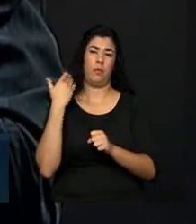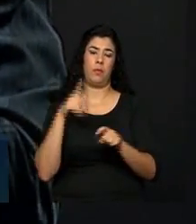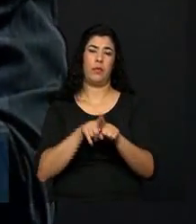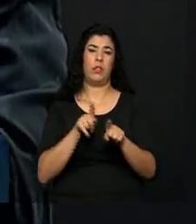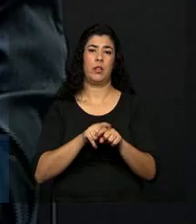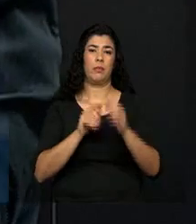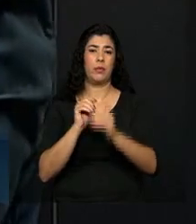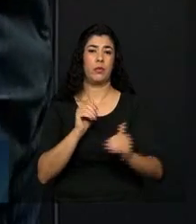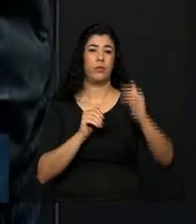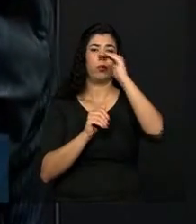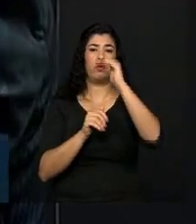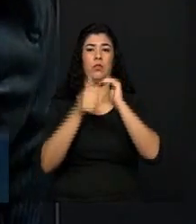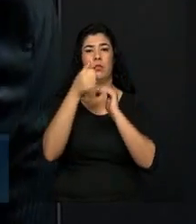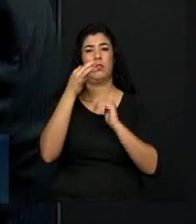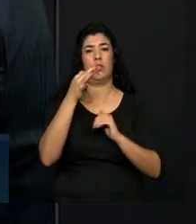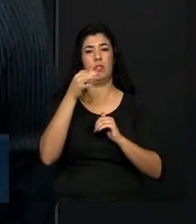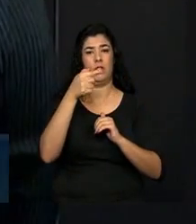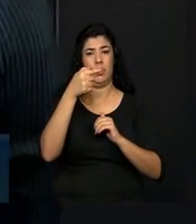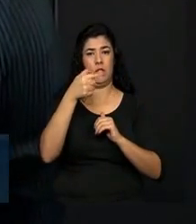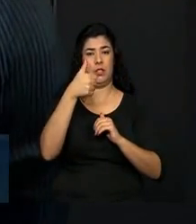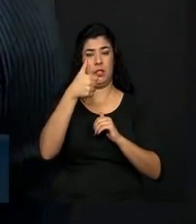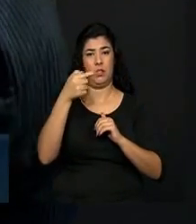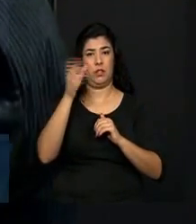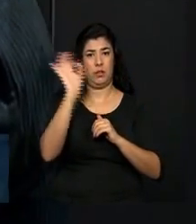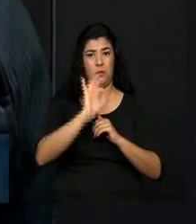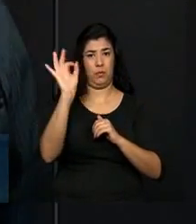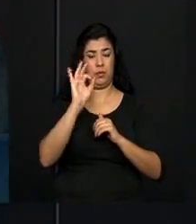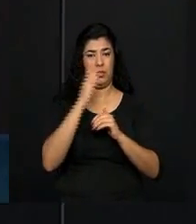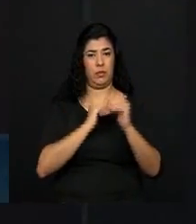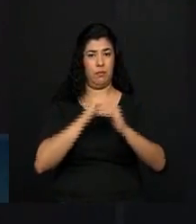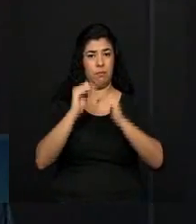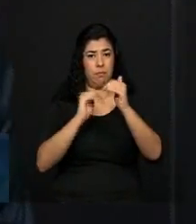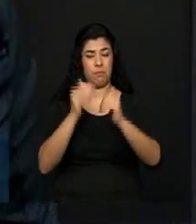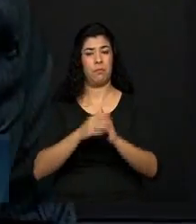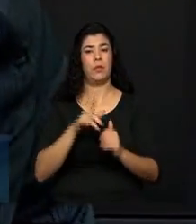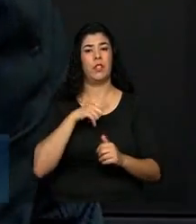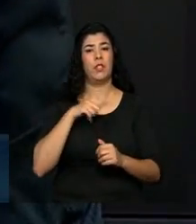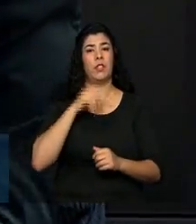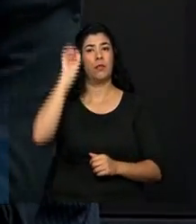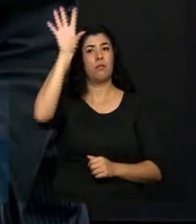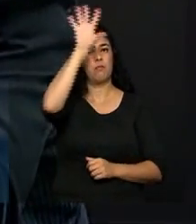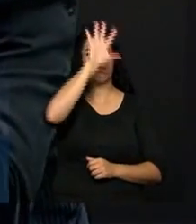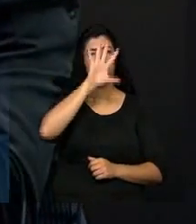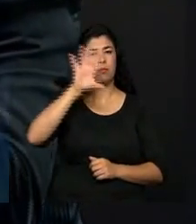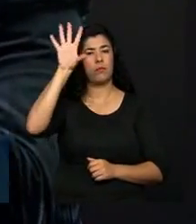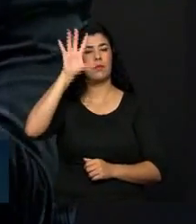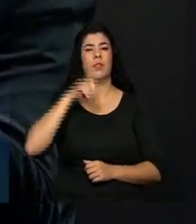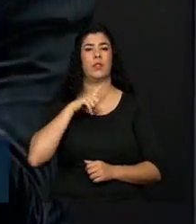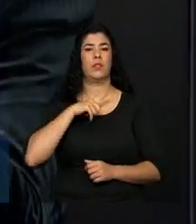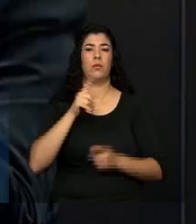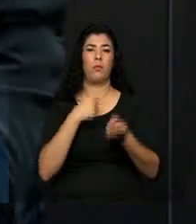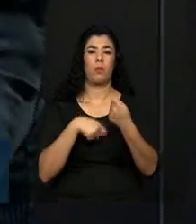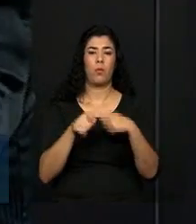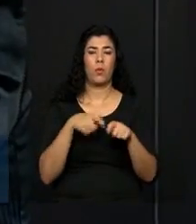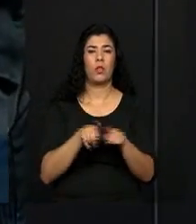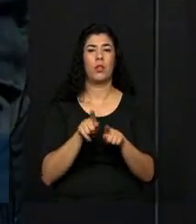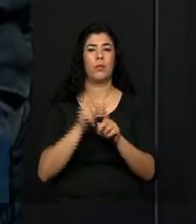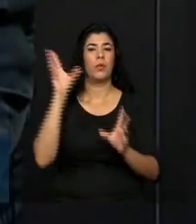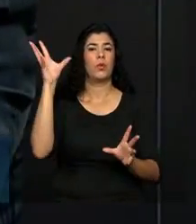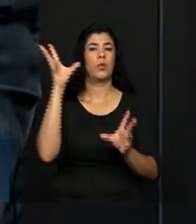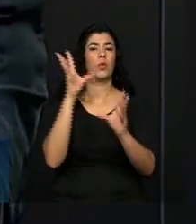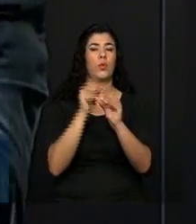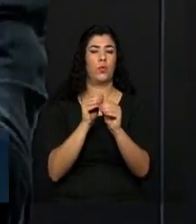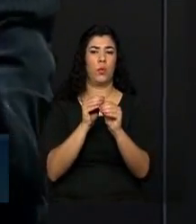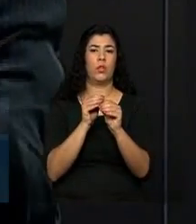17% de crescimento nos investimentos os Fundos regionais E aí englobando os dois né chamamos de